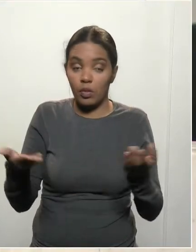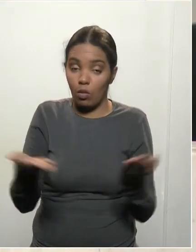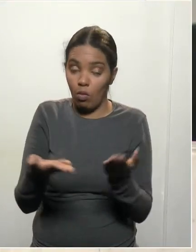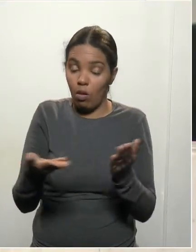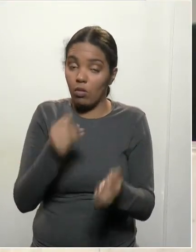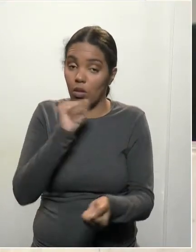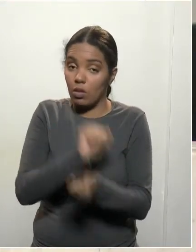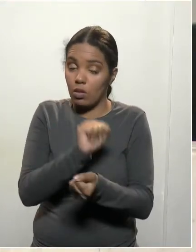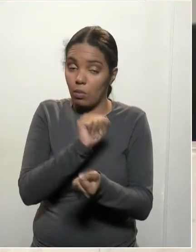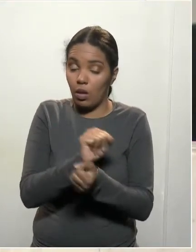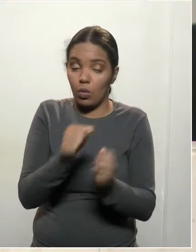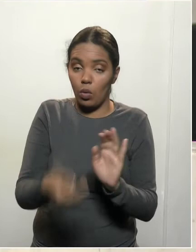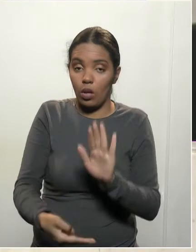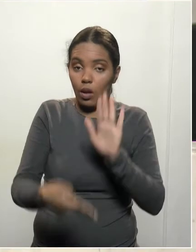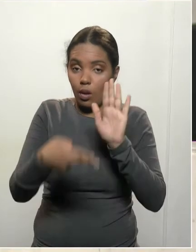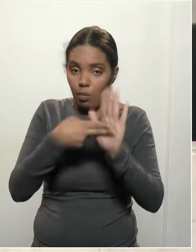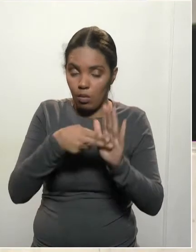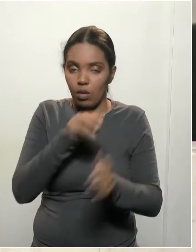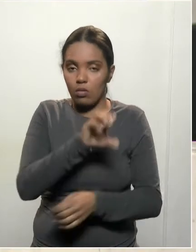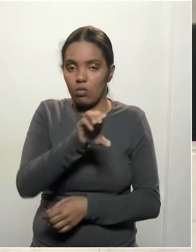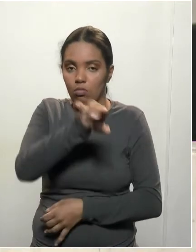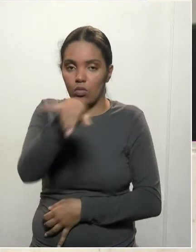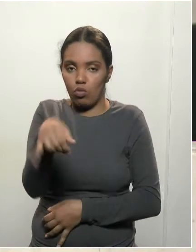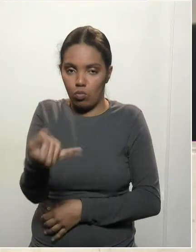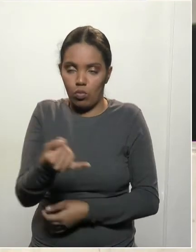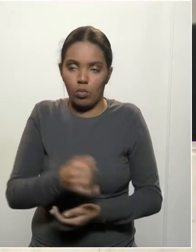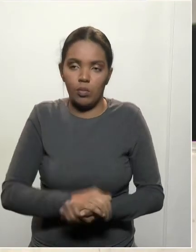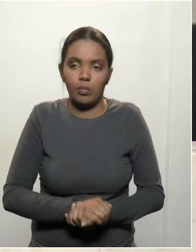aguardando o parecer da CCJ.